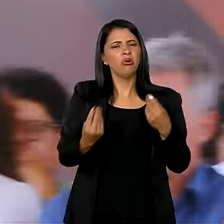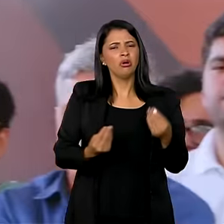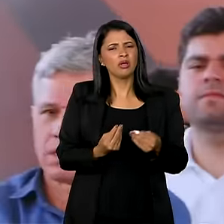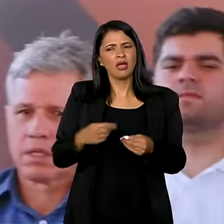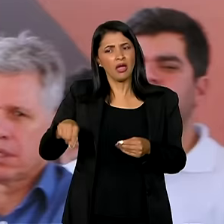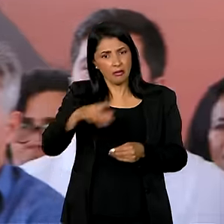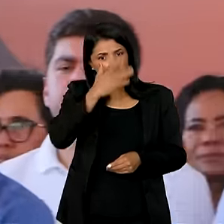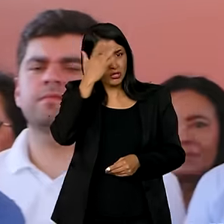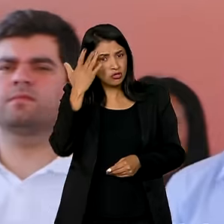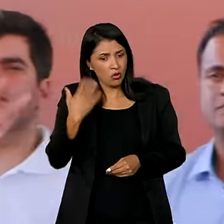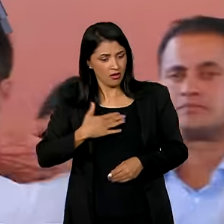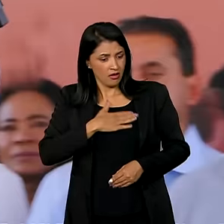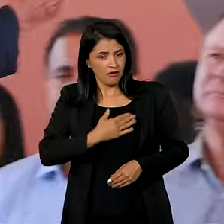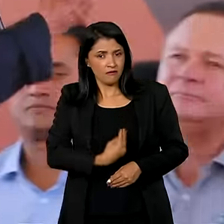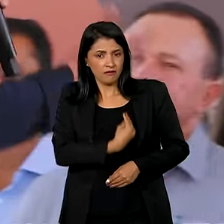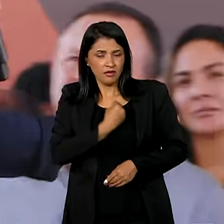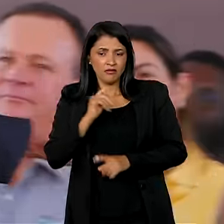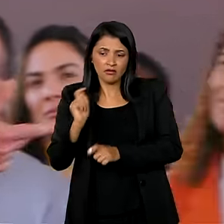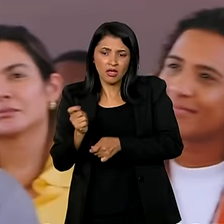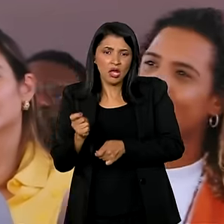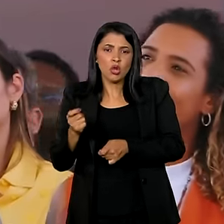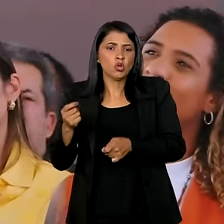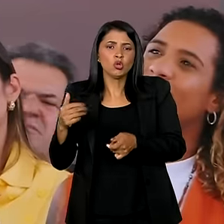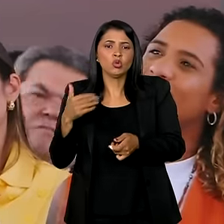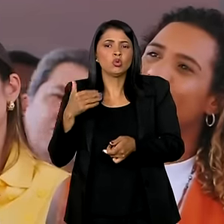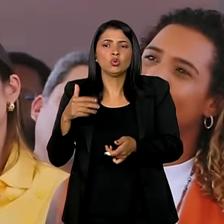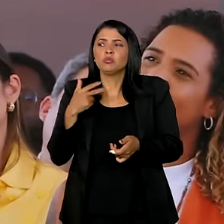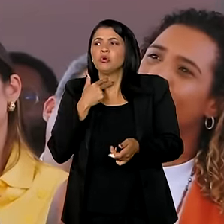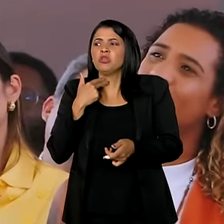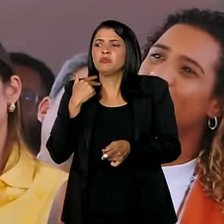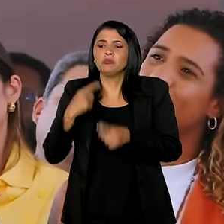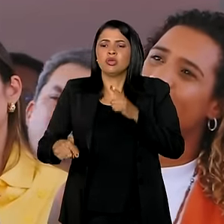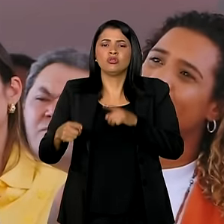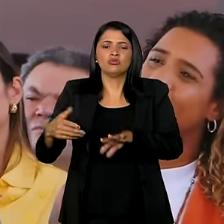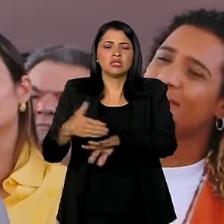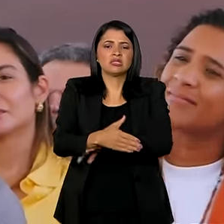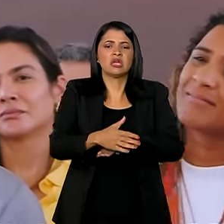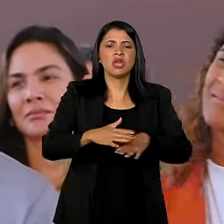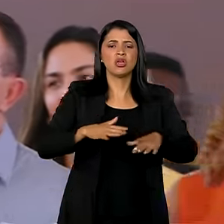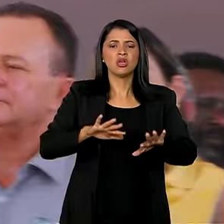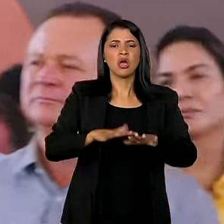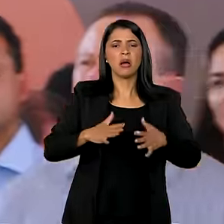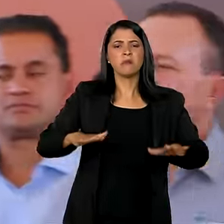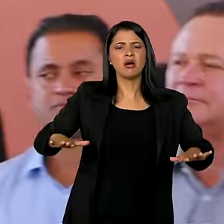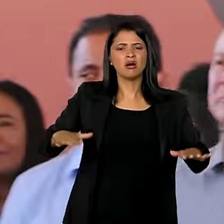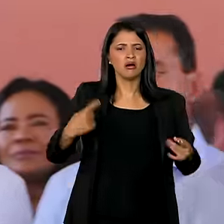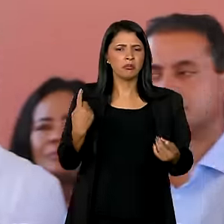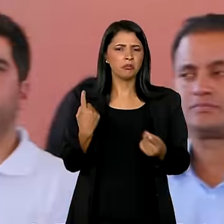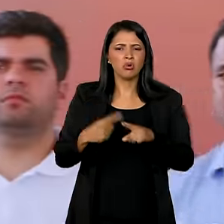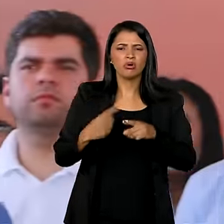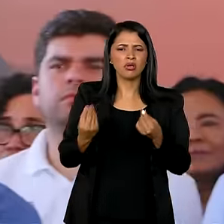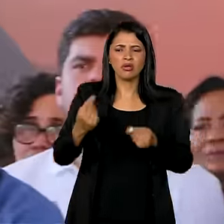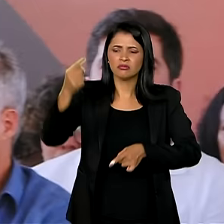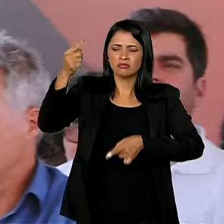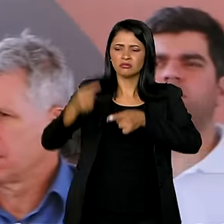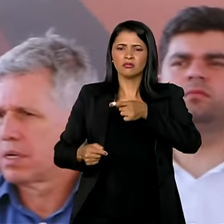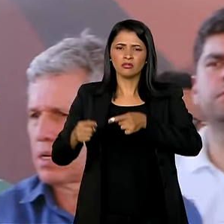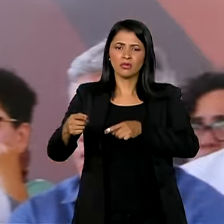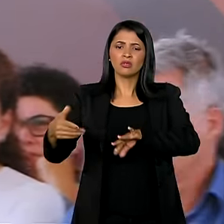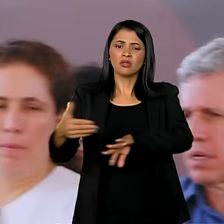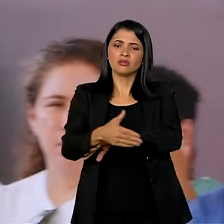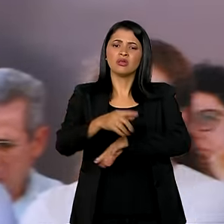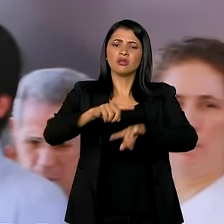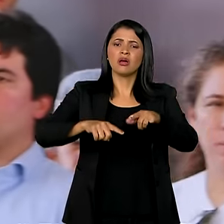pessoas que vivem de pesca sem acesso ao mar? Por que proibir que vocês tivessem acesso